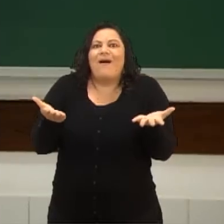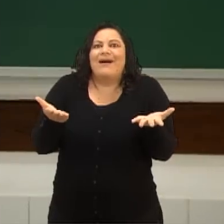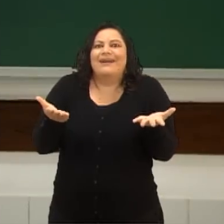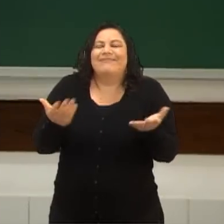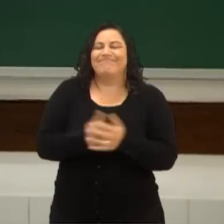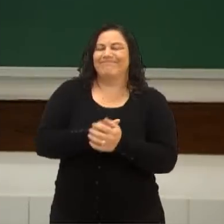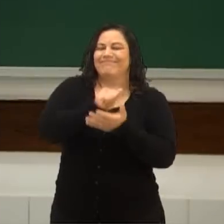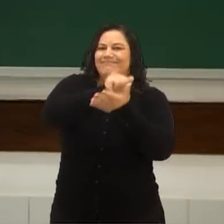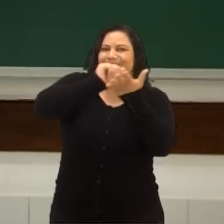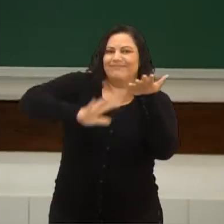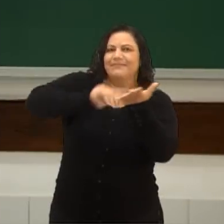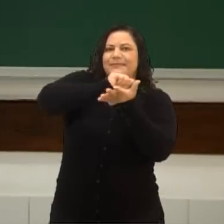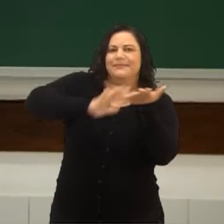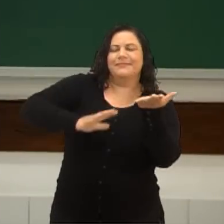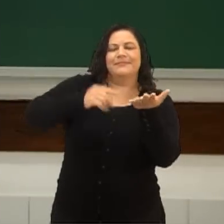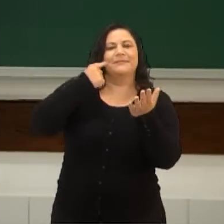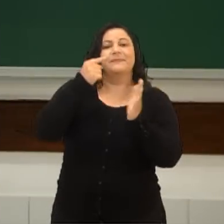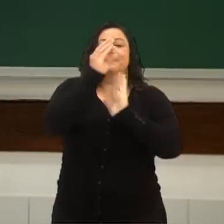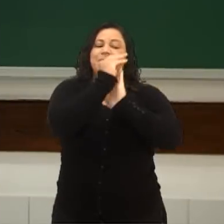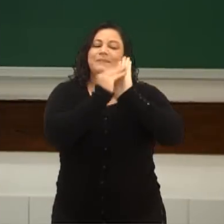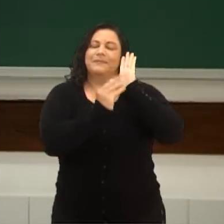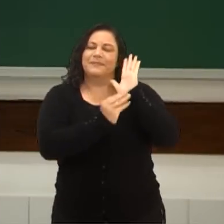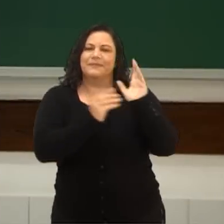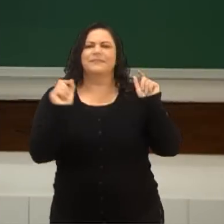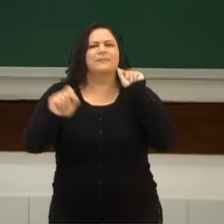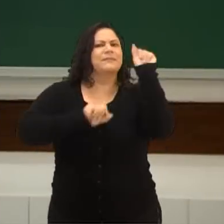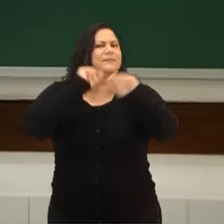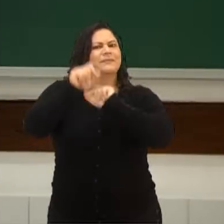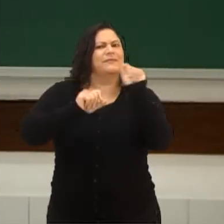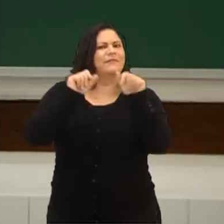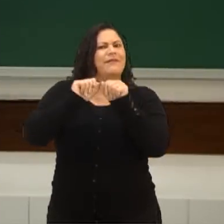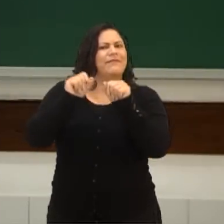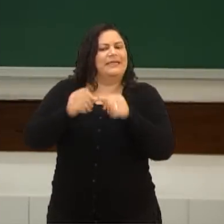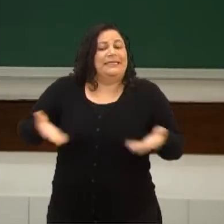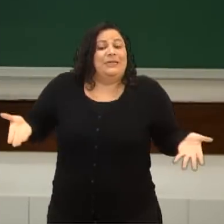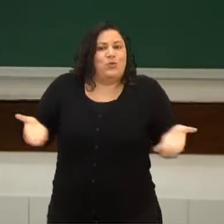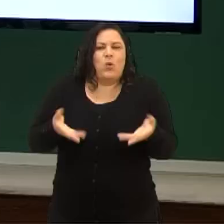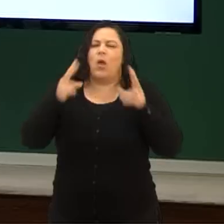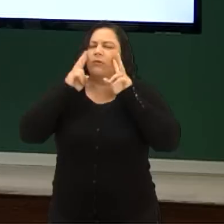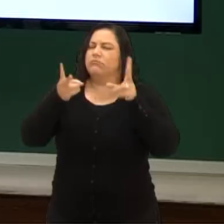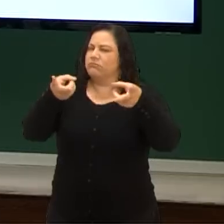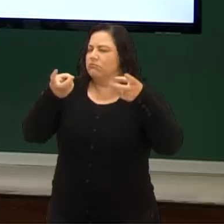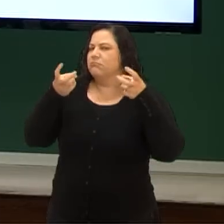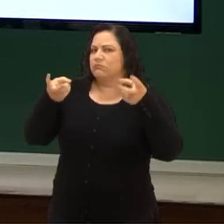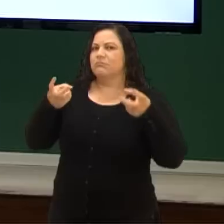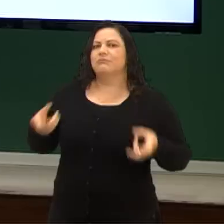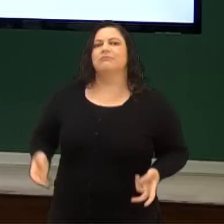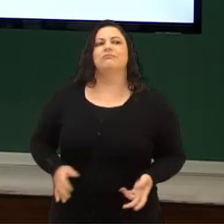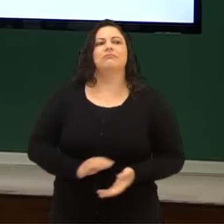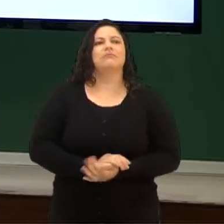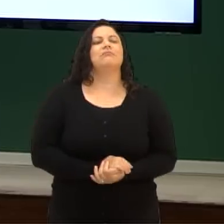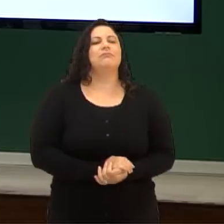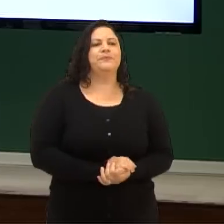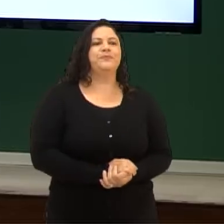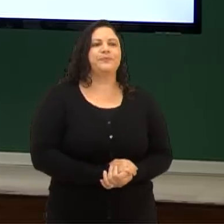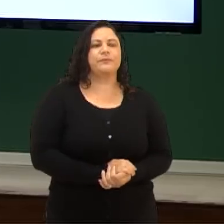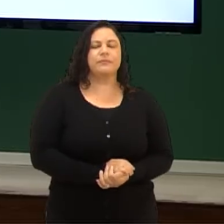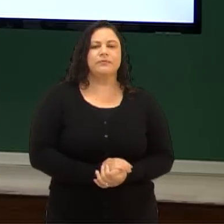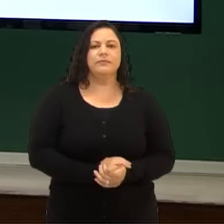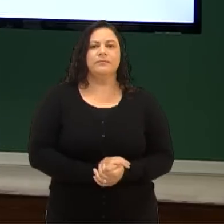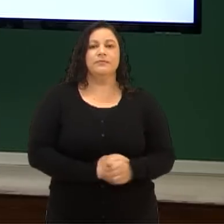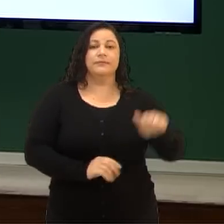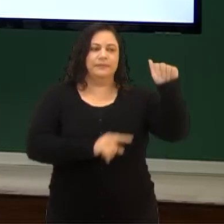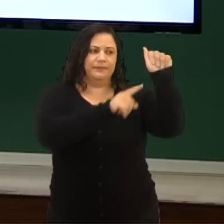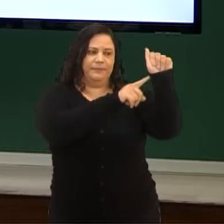Vamos aplicar, pessoal, o que a gente aprendeu? O que a gente vai fazer agora? Presta atenção, presta atenção. Olha só. Sendo a matriz A